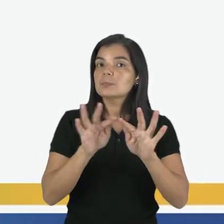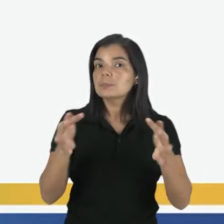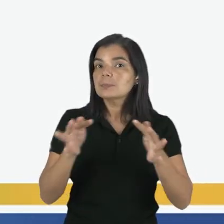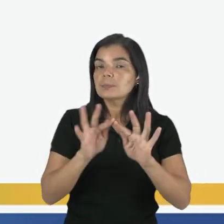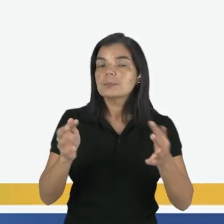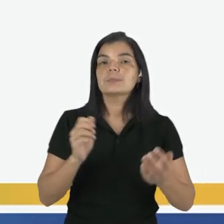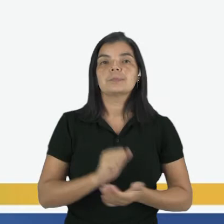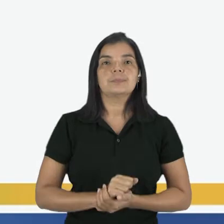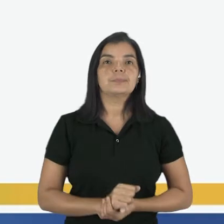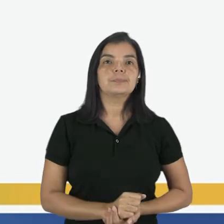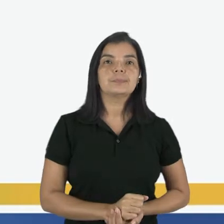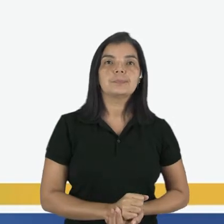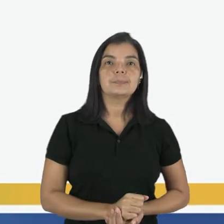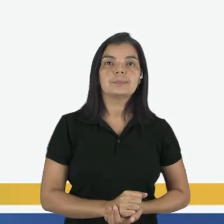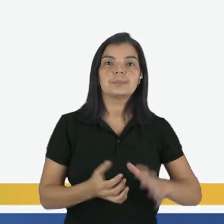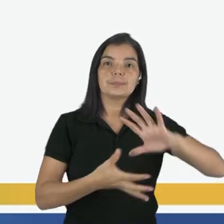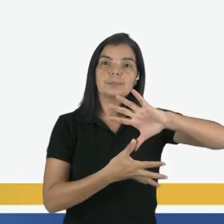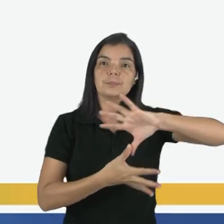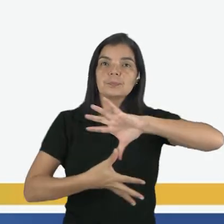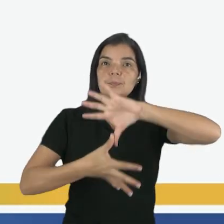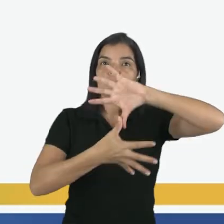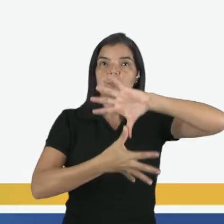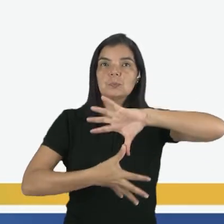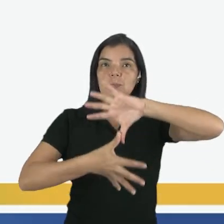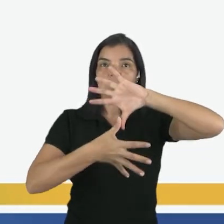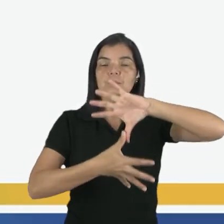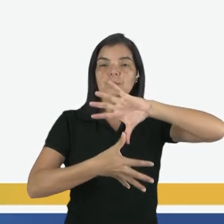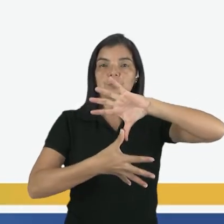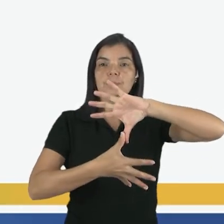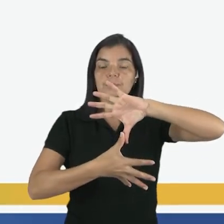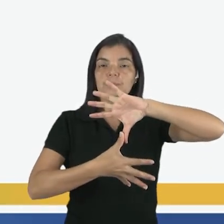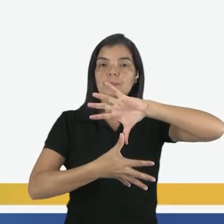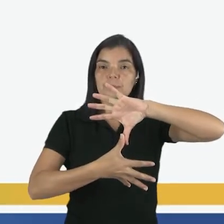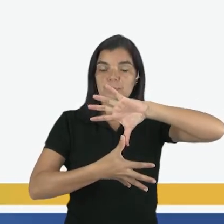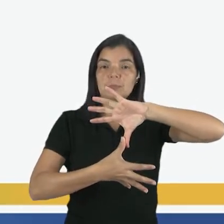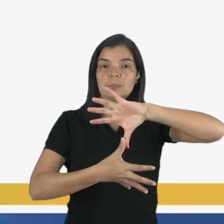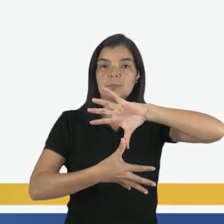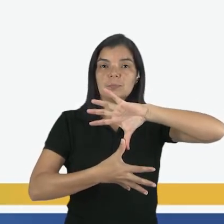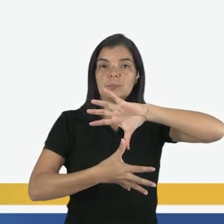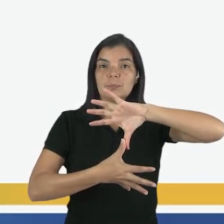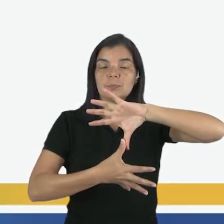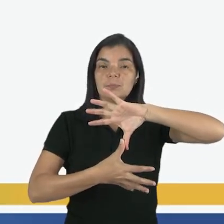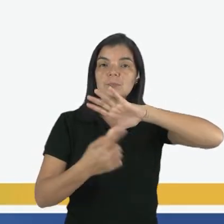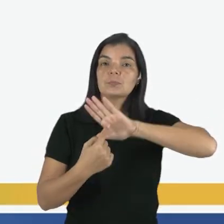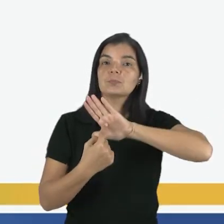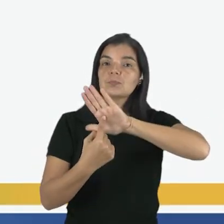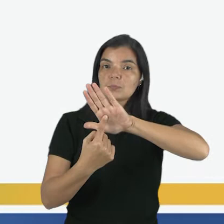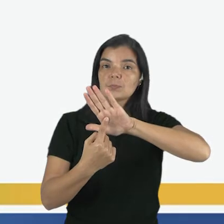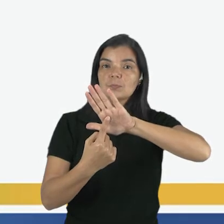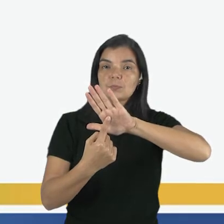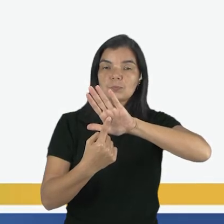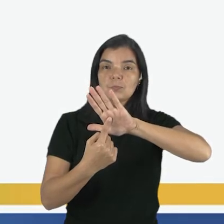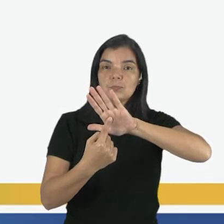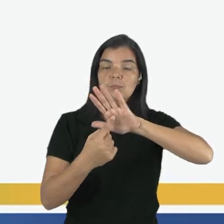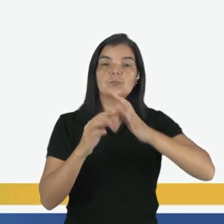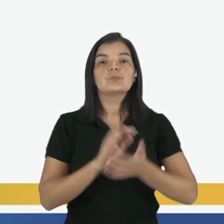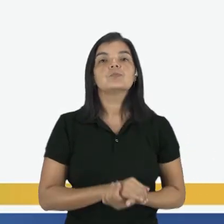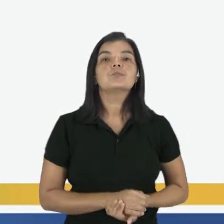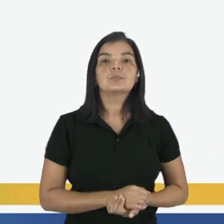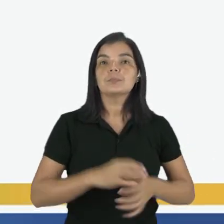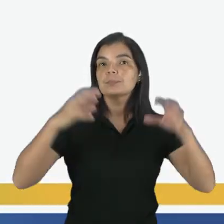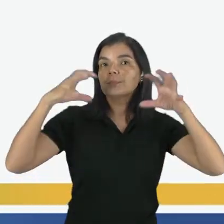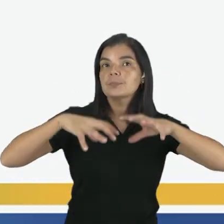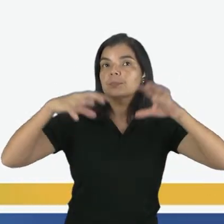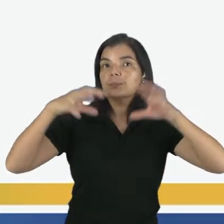simples, tá? Mapa celeste, que é esse mapa celeste, ele está representando o inverno no hemisfério